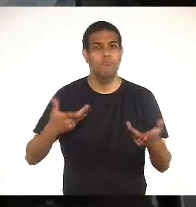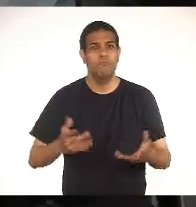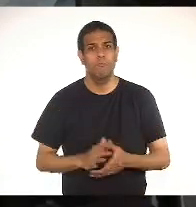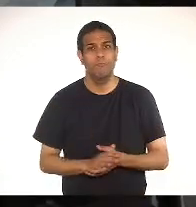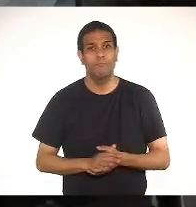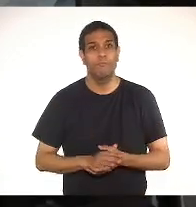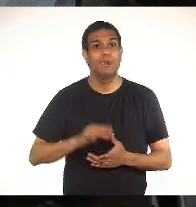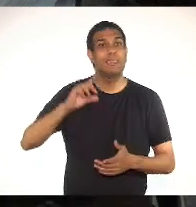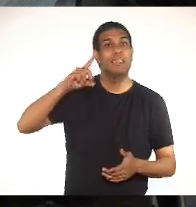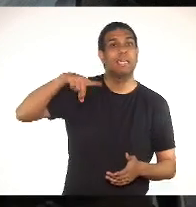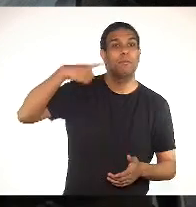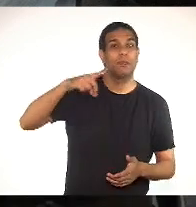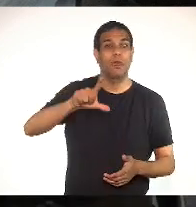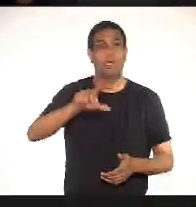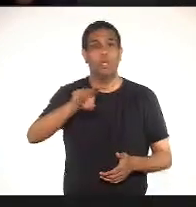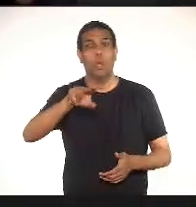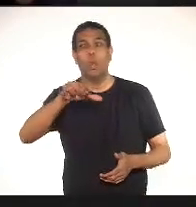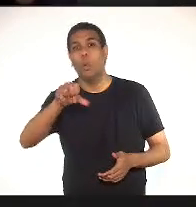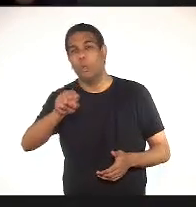Deputado Luiz Paulo.